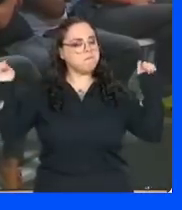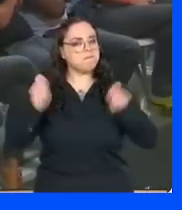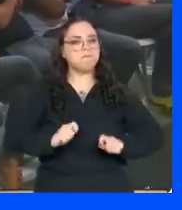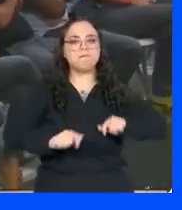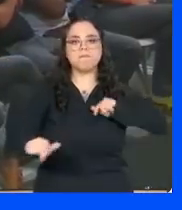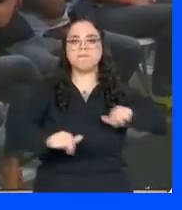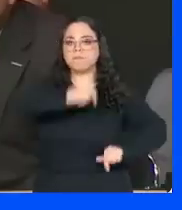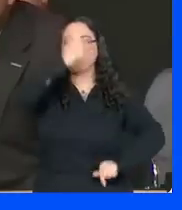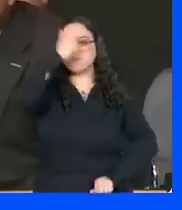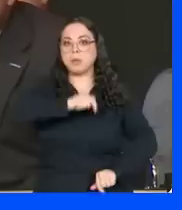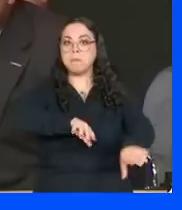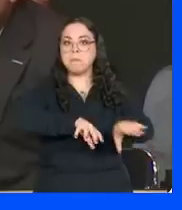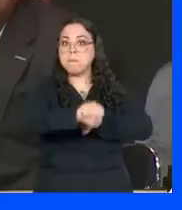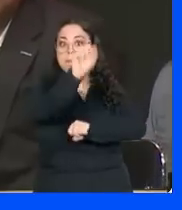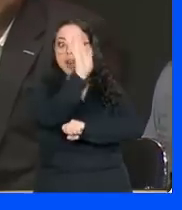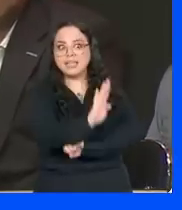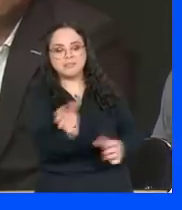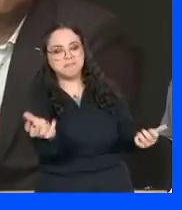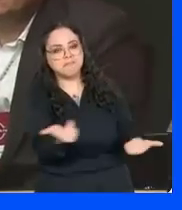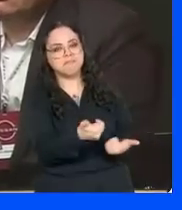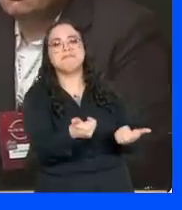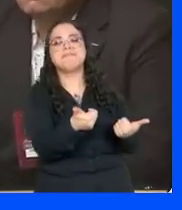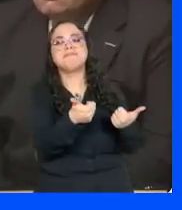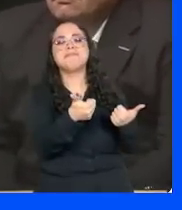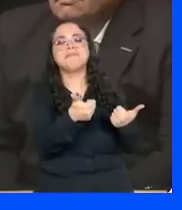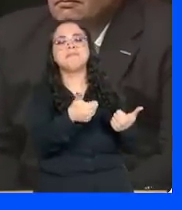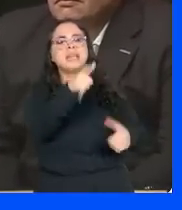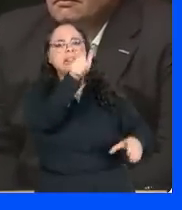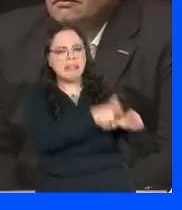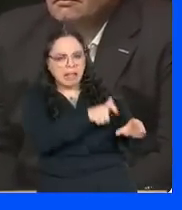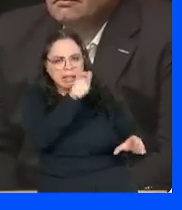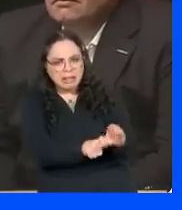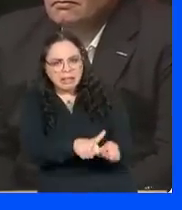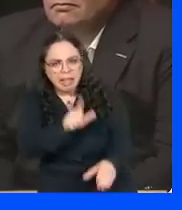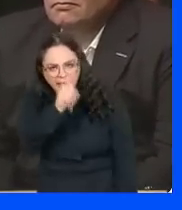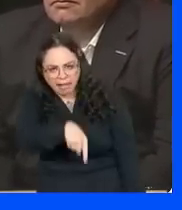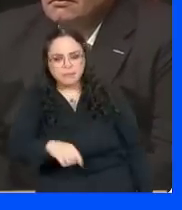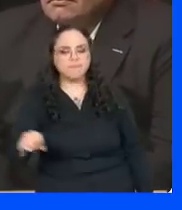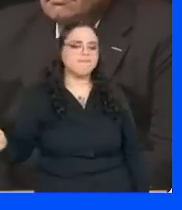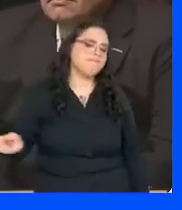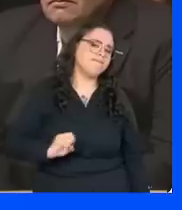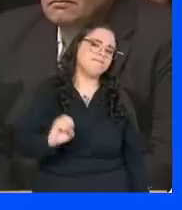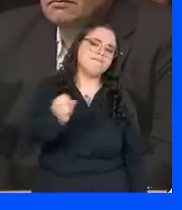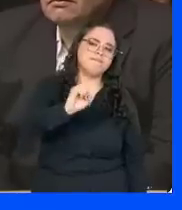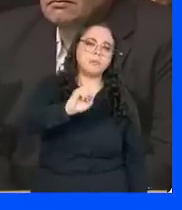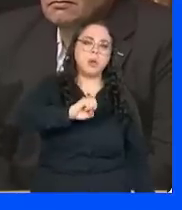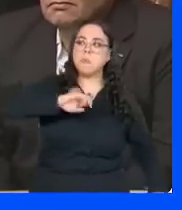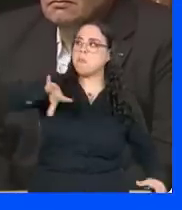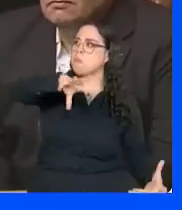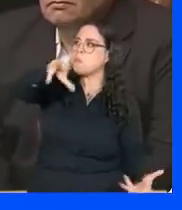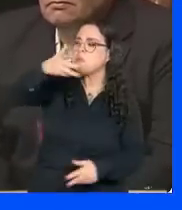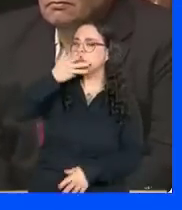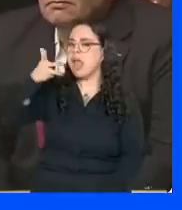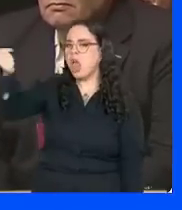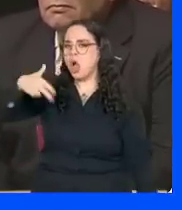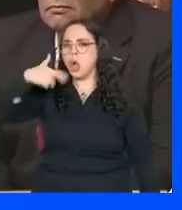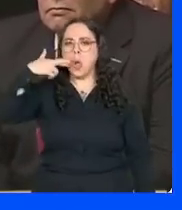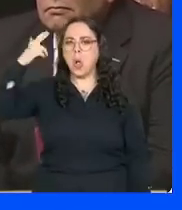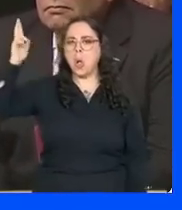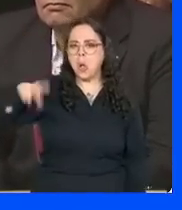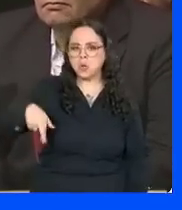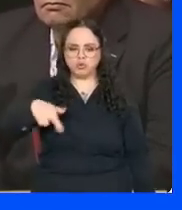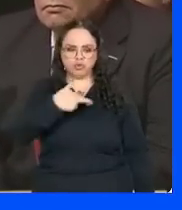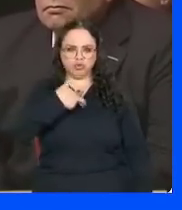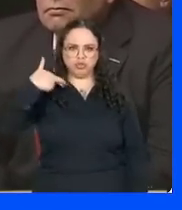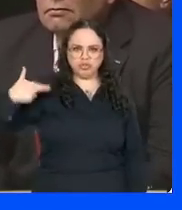do trabalhador brasileiro. Ele não deve nada a nenhum trabalhador do mundo, nem a russo, nem